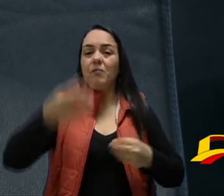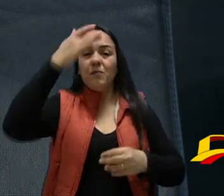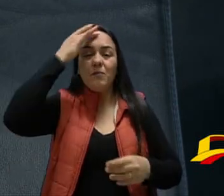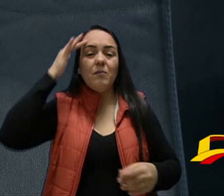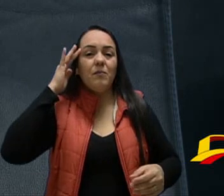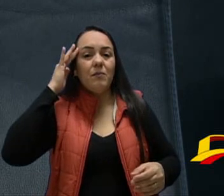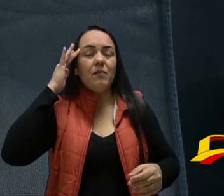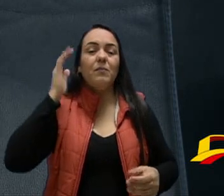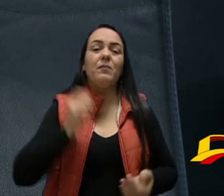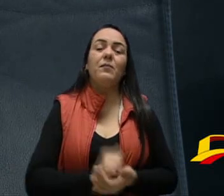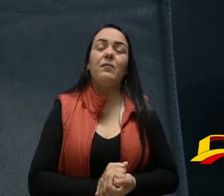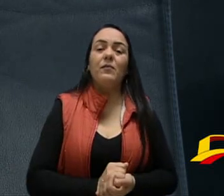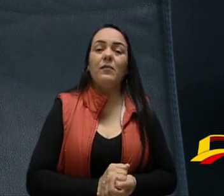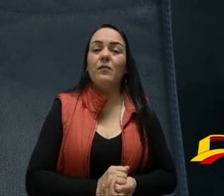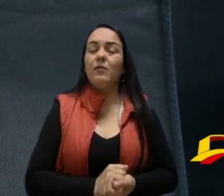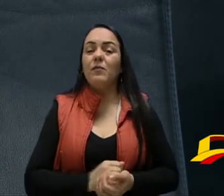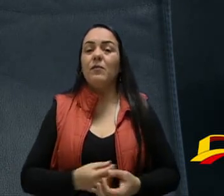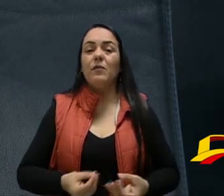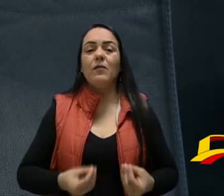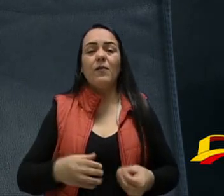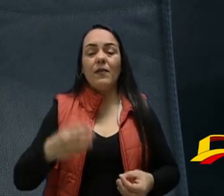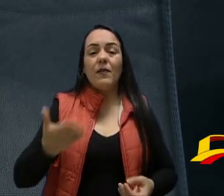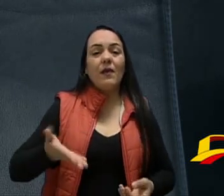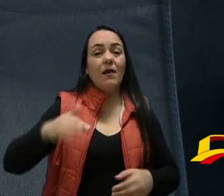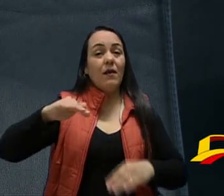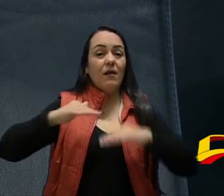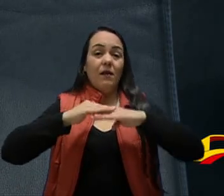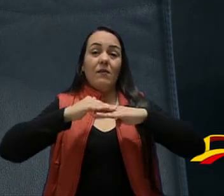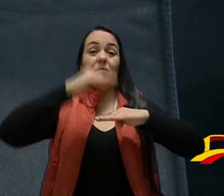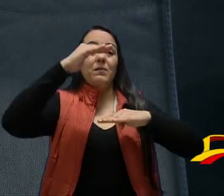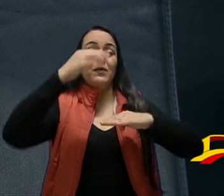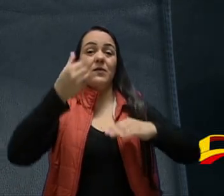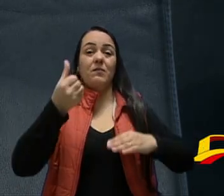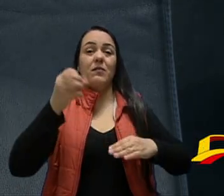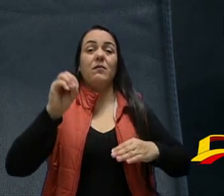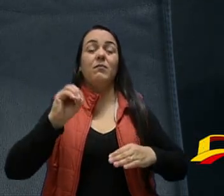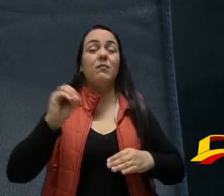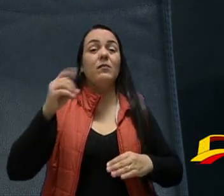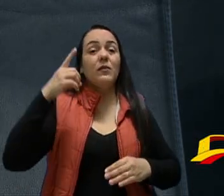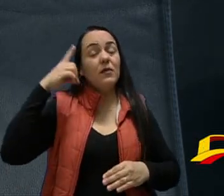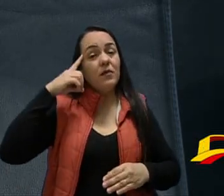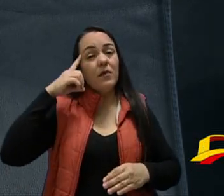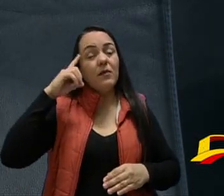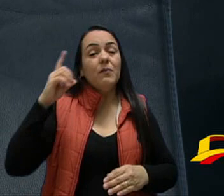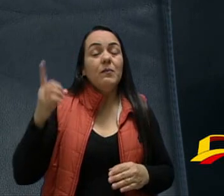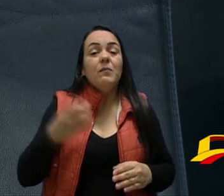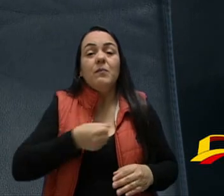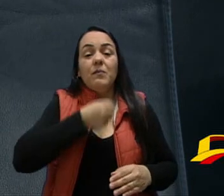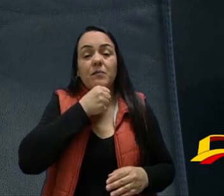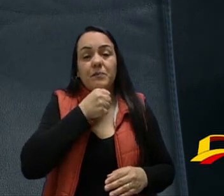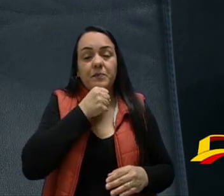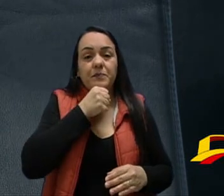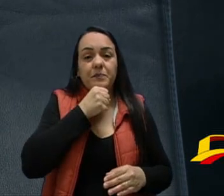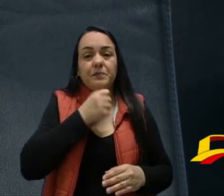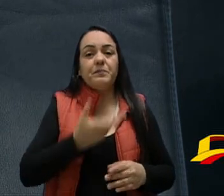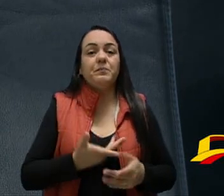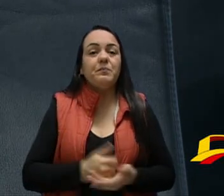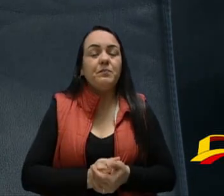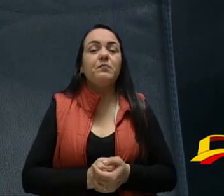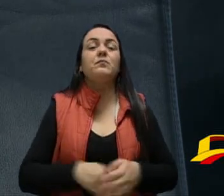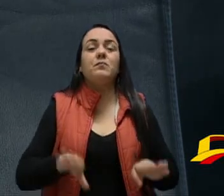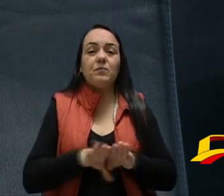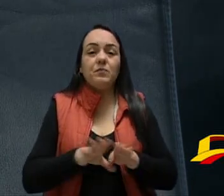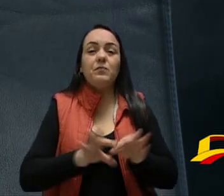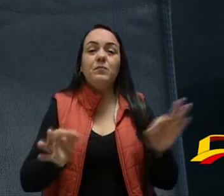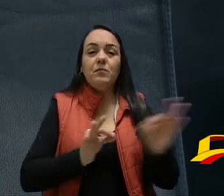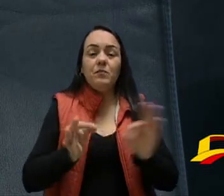pessoas principalmente as com as pessoas amissima e com comorbidades né e para preparar a equipe para o corona